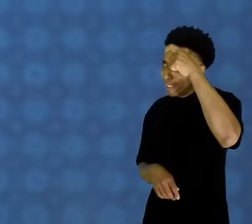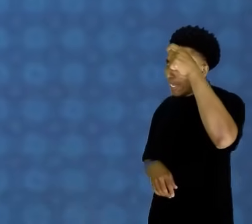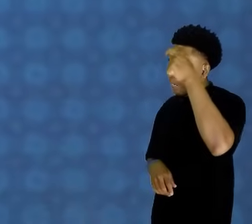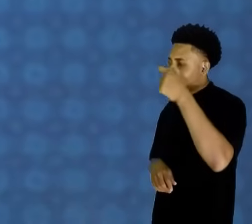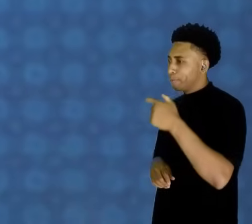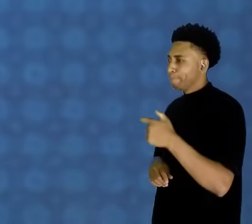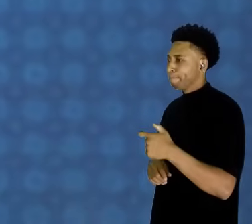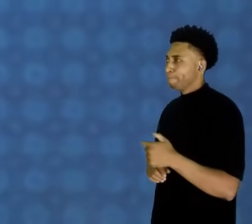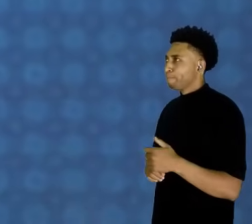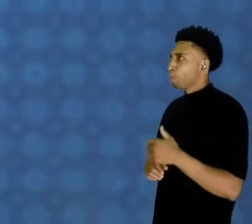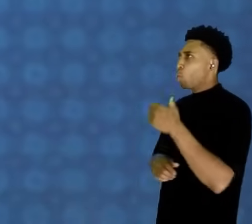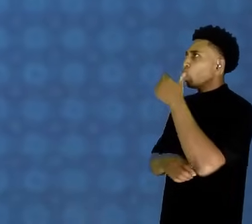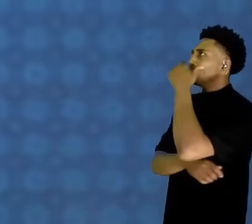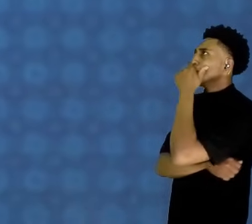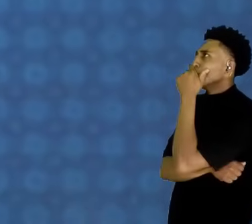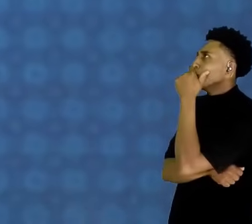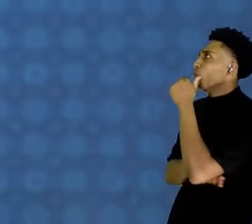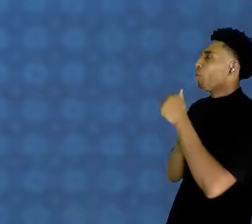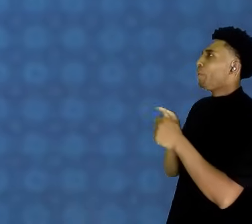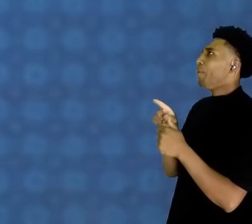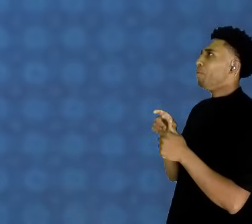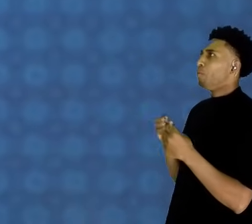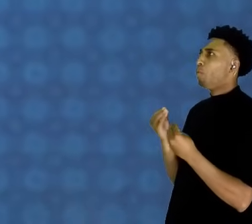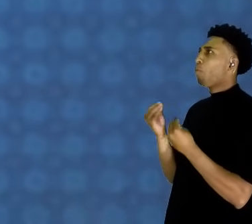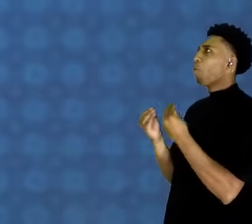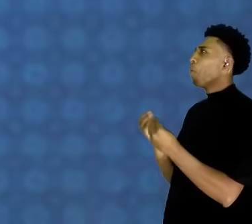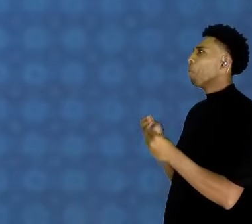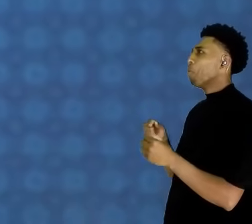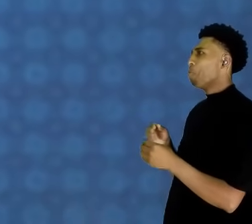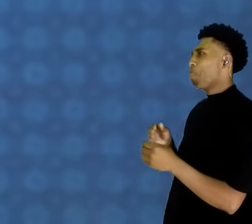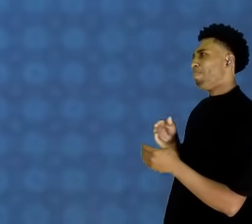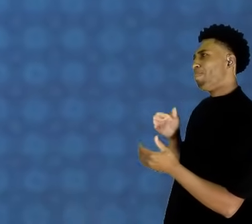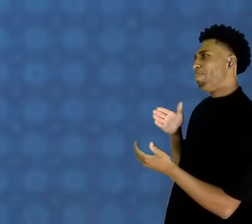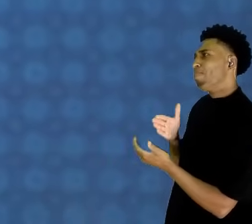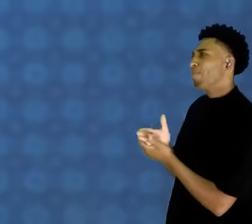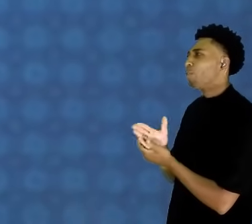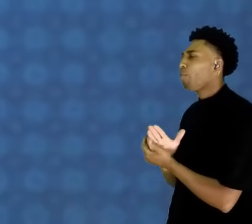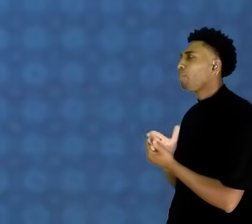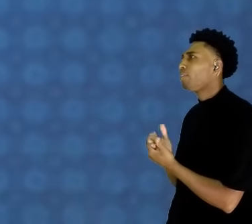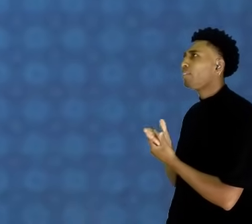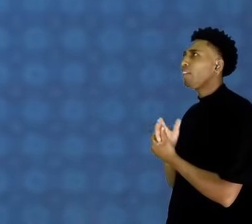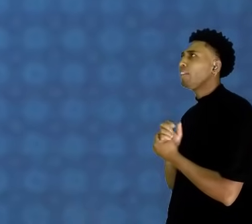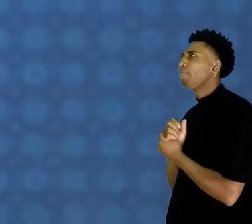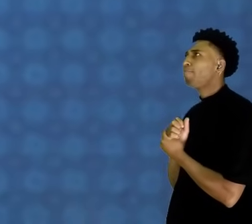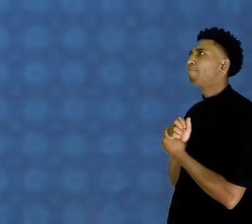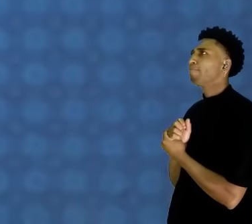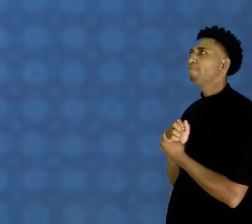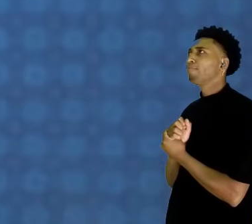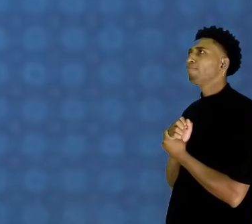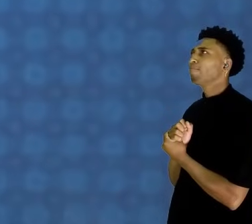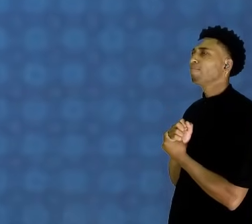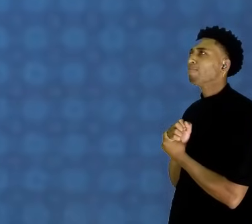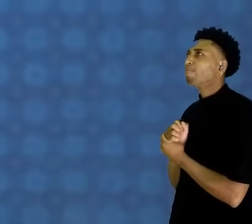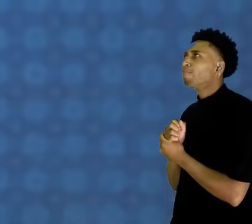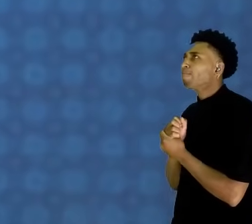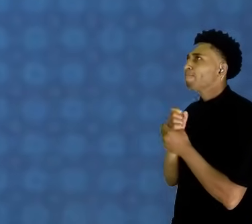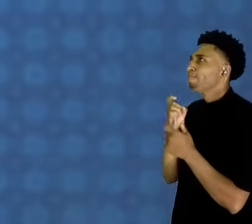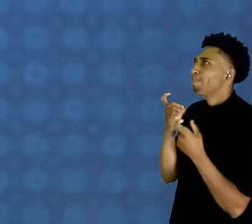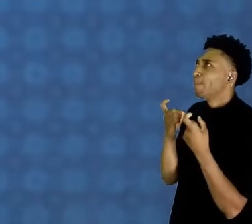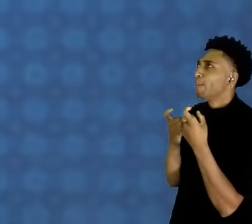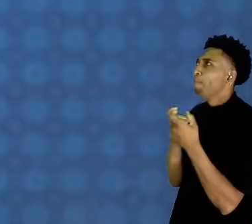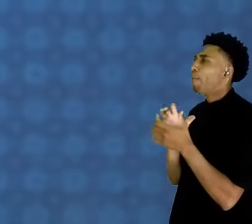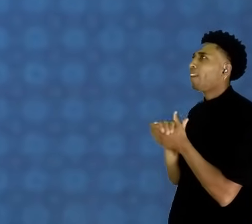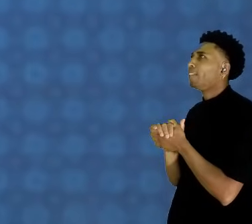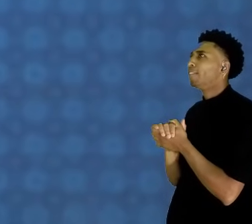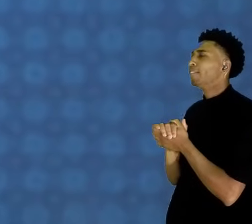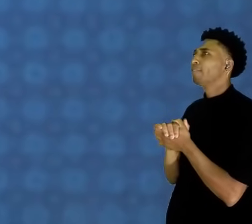ele é indesistível. Você dobra o joelho para orar, ele pega aqueles ouvidão dele e fica lá. Dizendo, agora ele vai dizer para